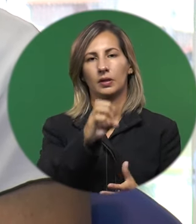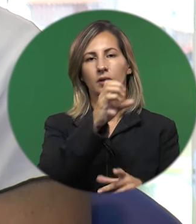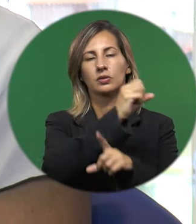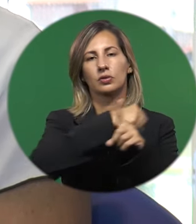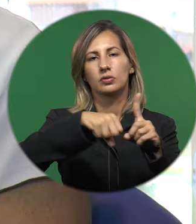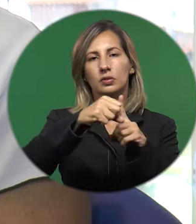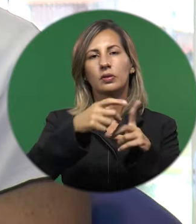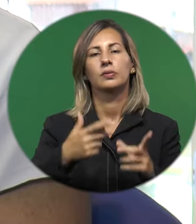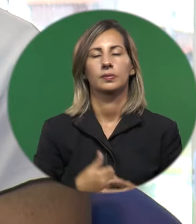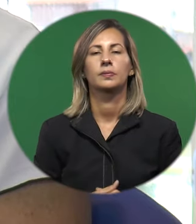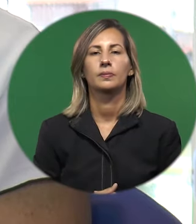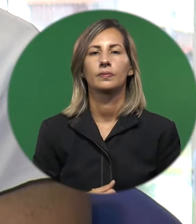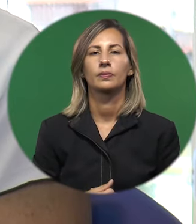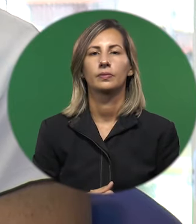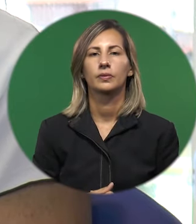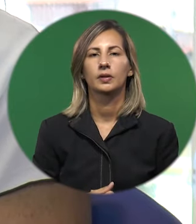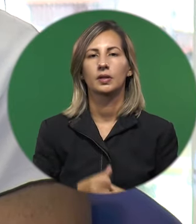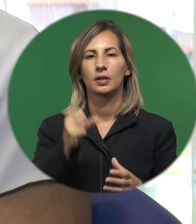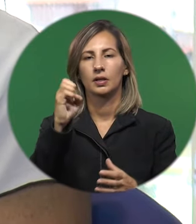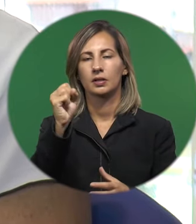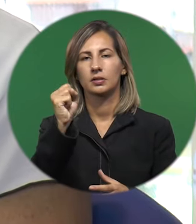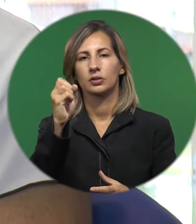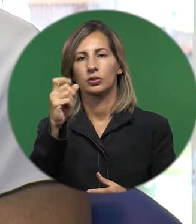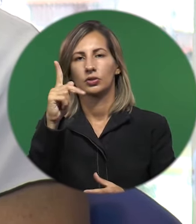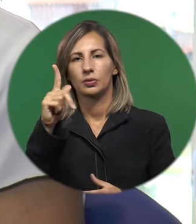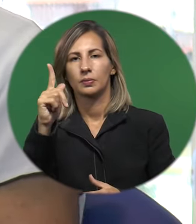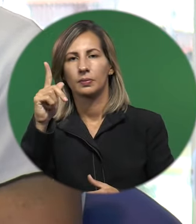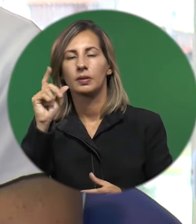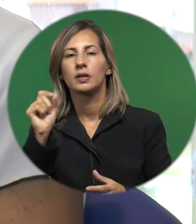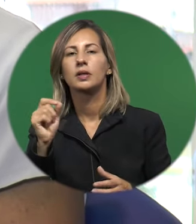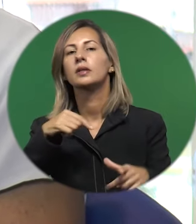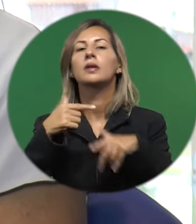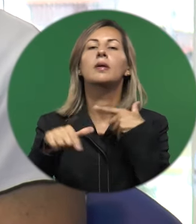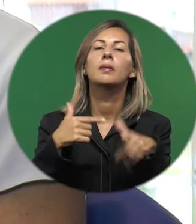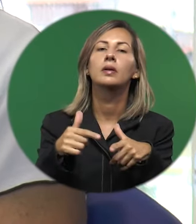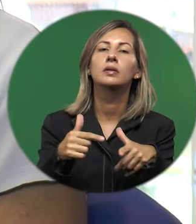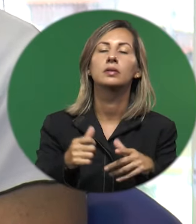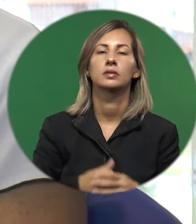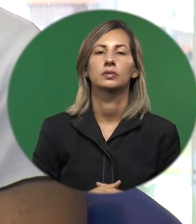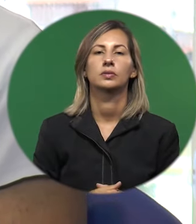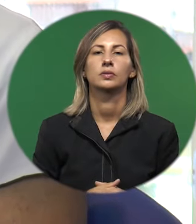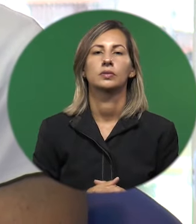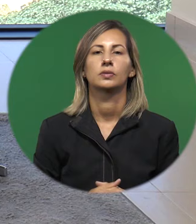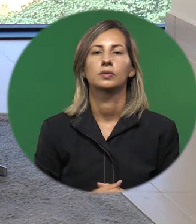e-social. Então a SGP, né, a Secretaria de Gestão de Pessoas, vem trabalhando